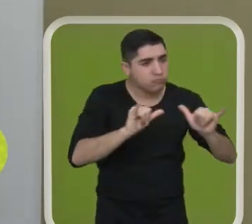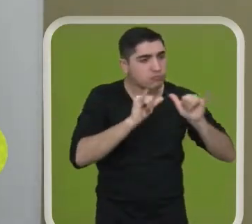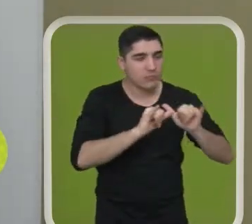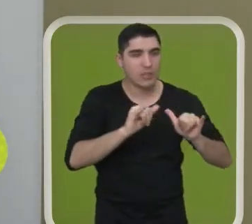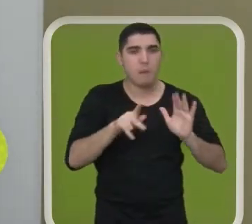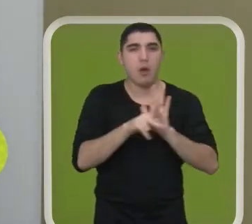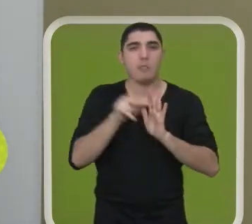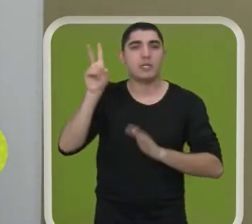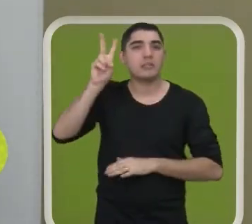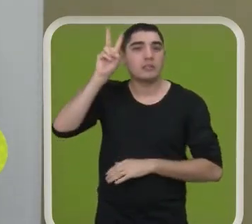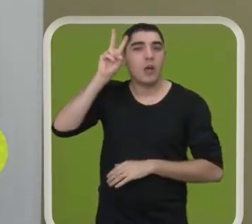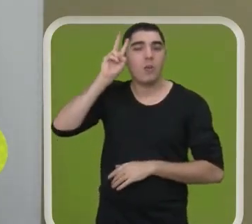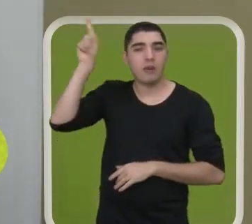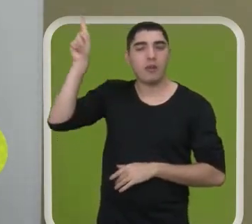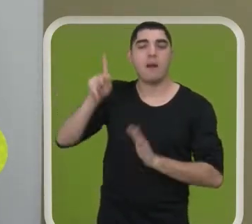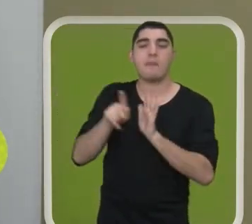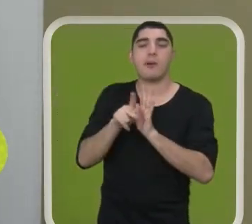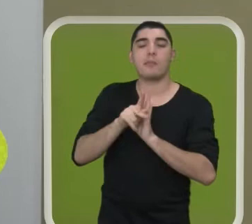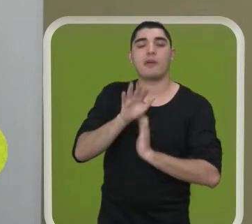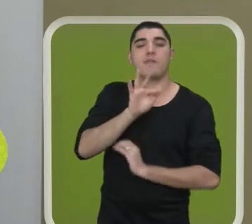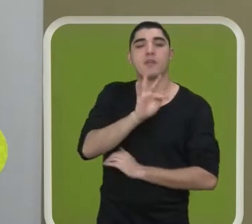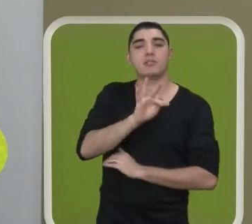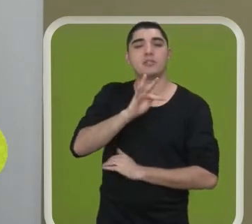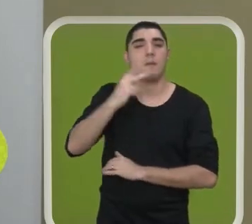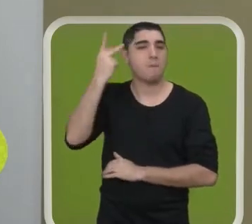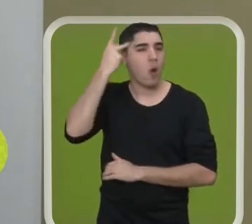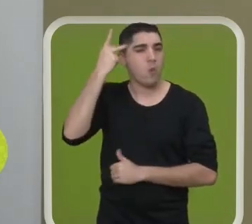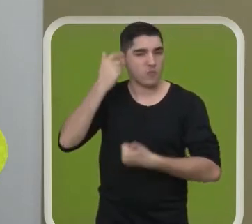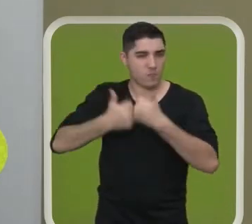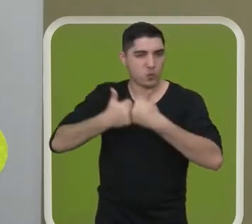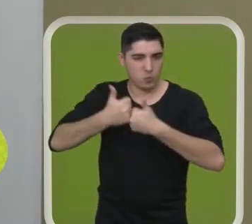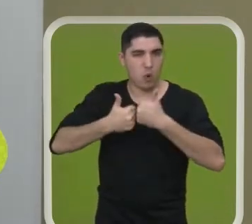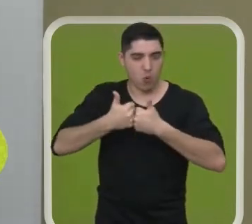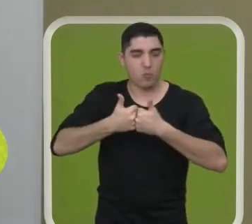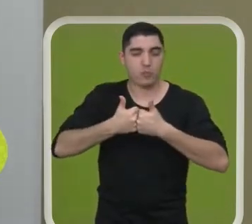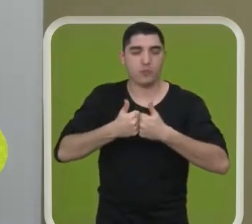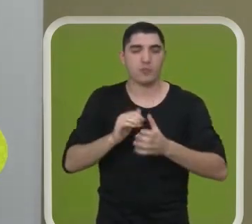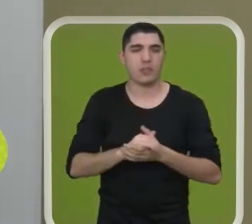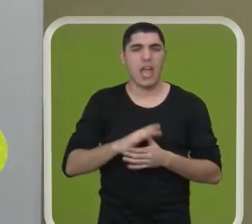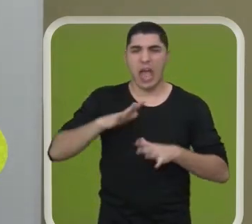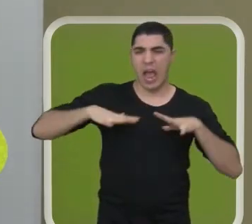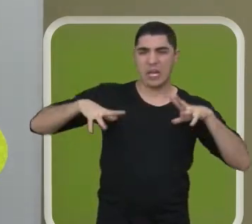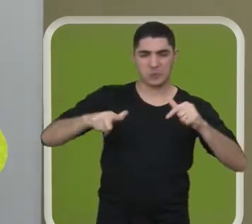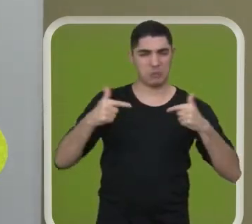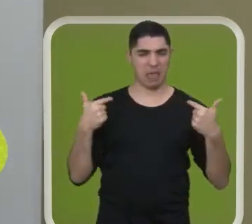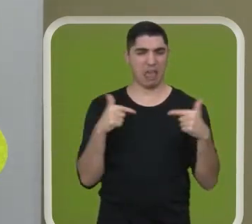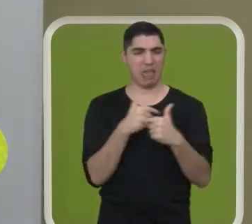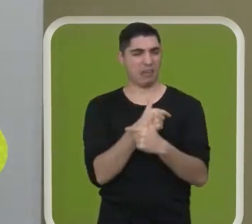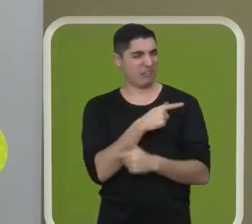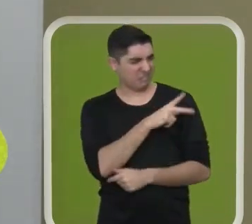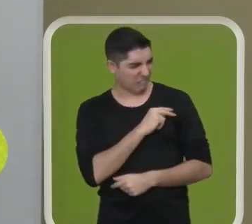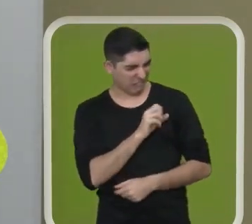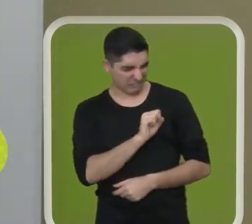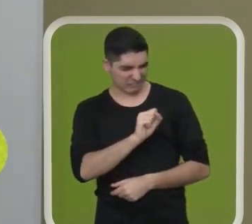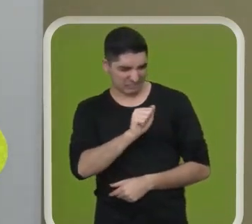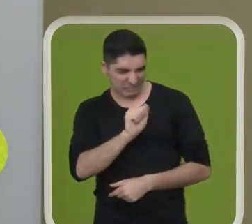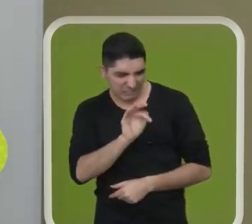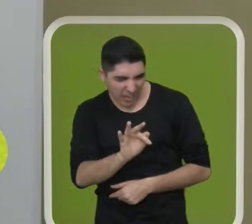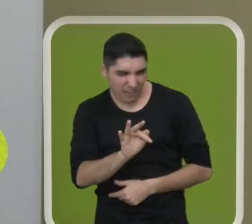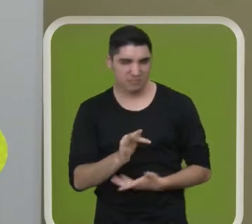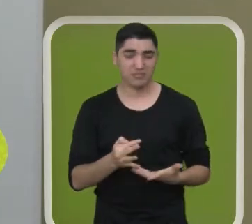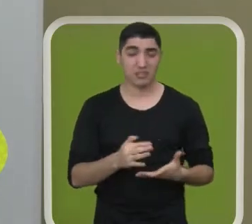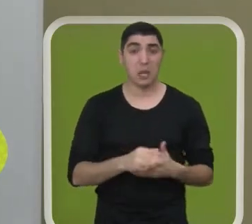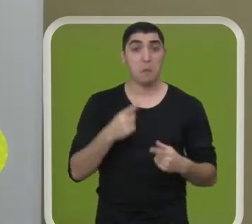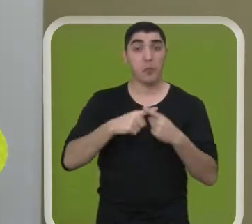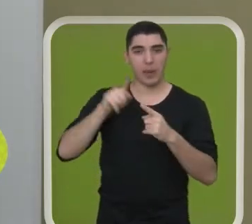Federação Paulista de Futebol. E o pessoal lá, às vezes, por vezes, ria de mim, porque eles tiravam o extrato da rodada no